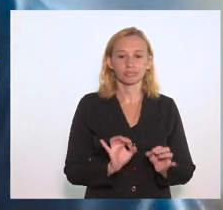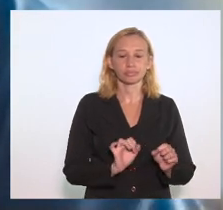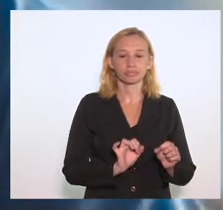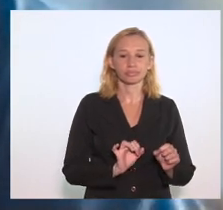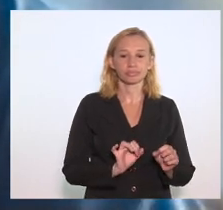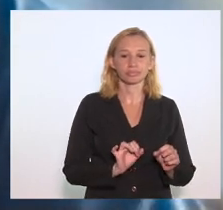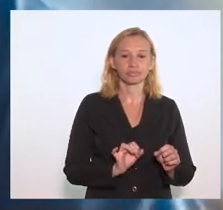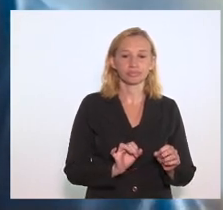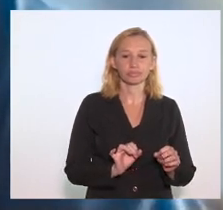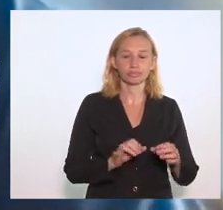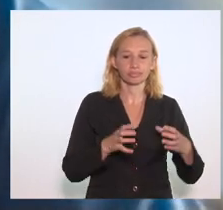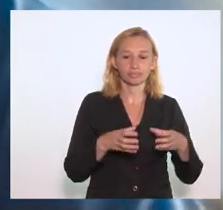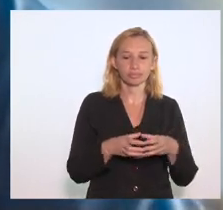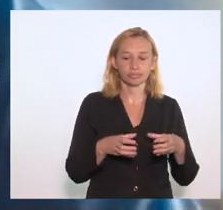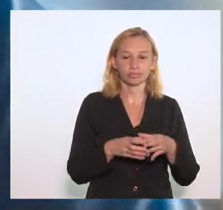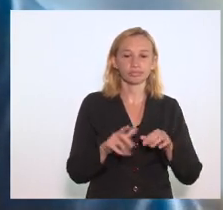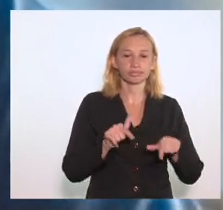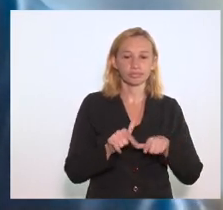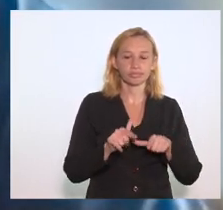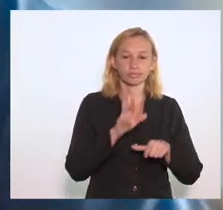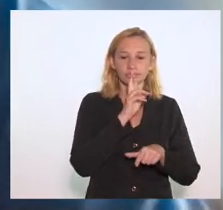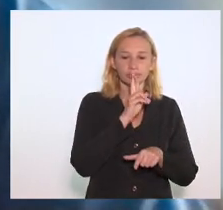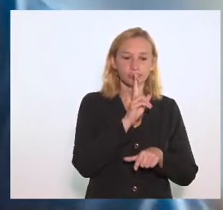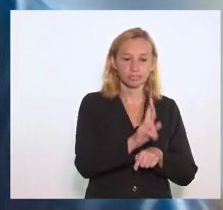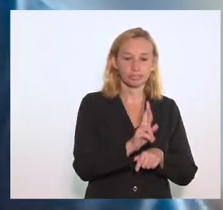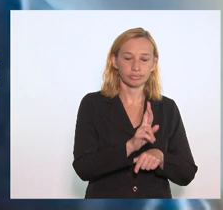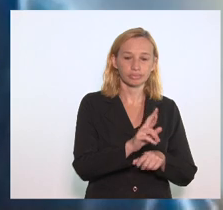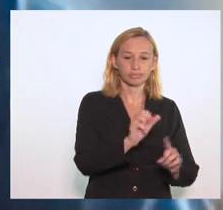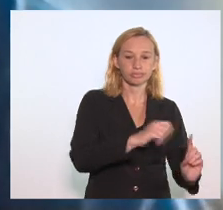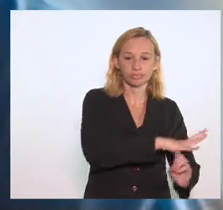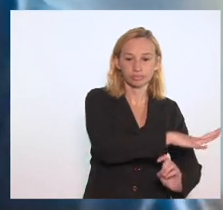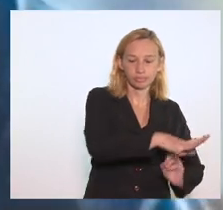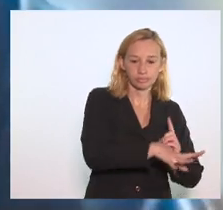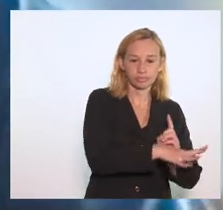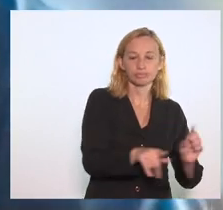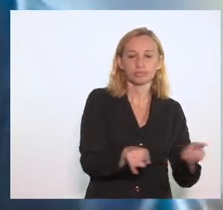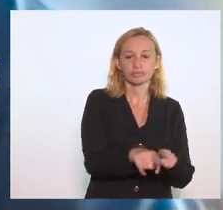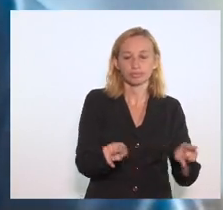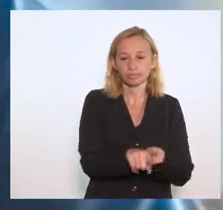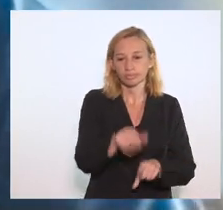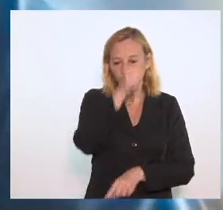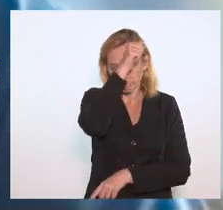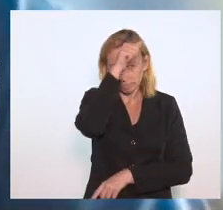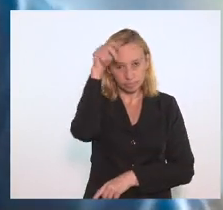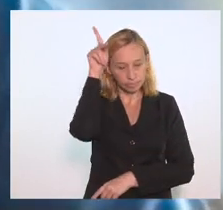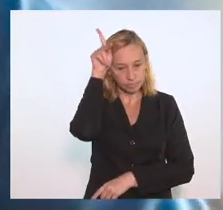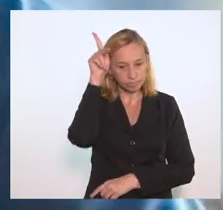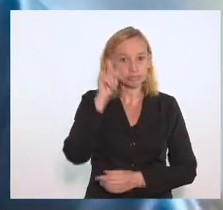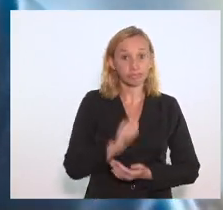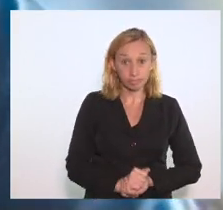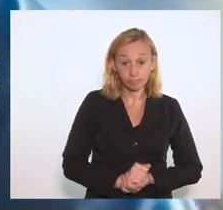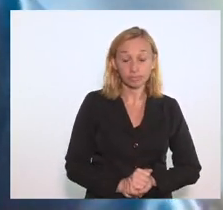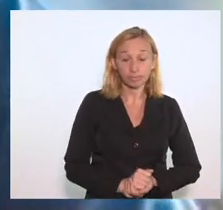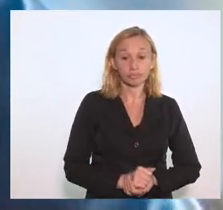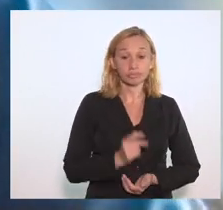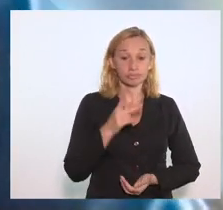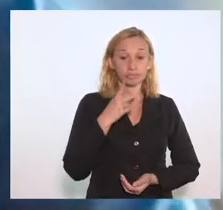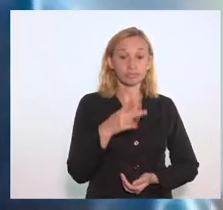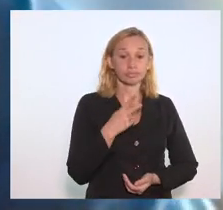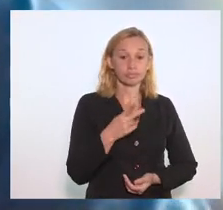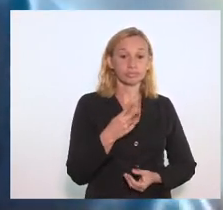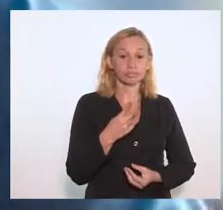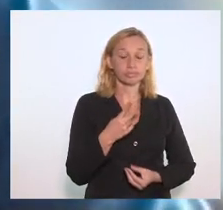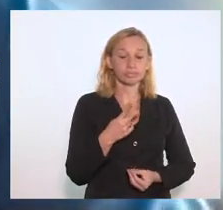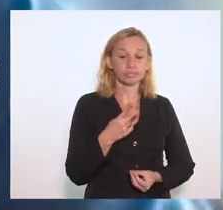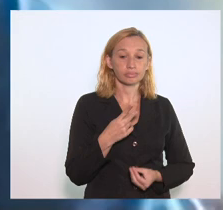que possamos realmente dar uma resposta à sociedade e também aos prefeitos que nos indagam sempre como é feito